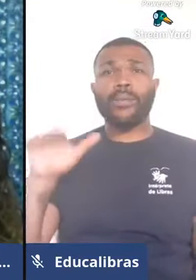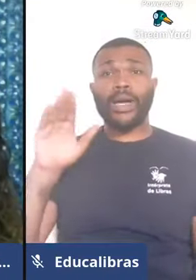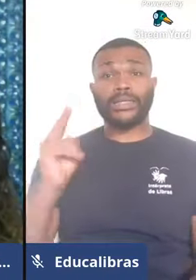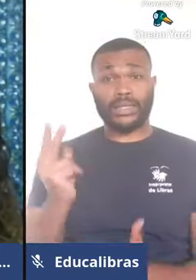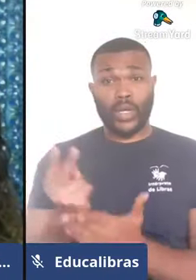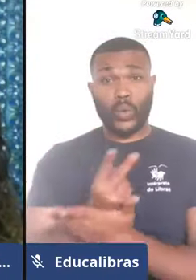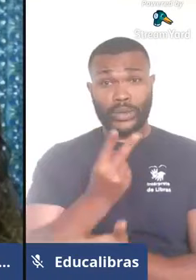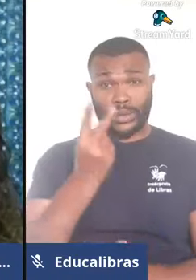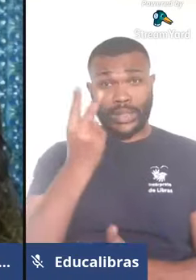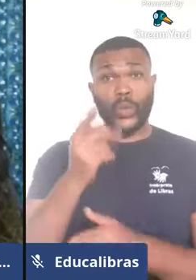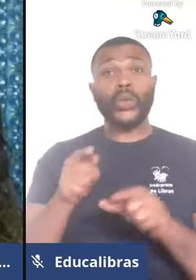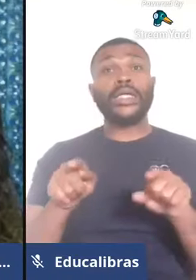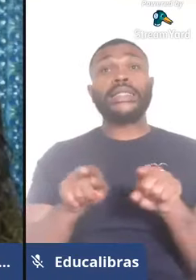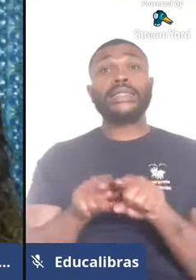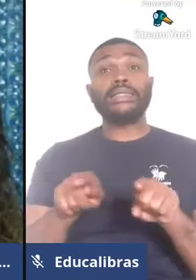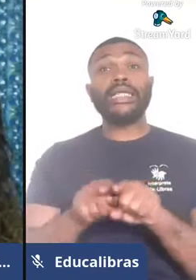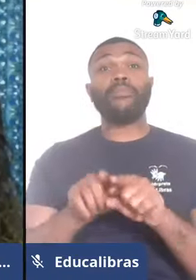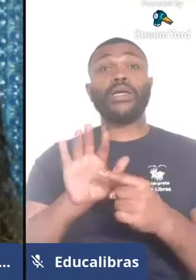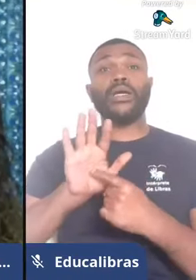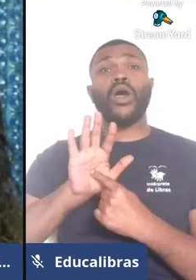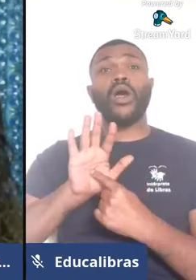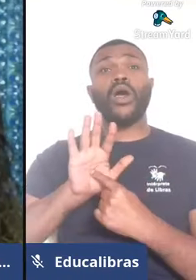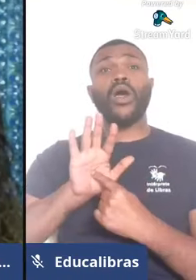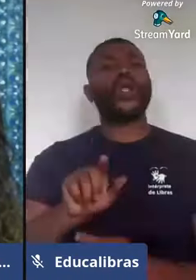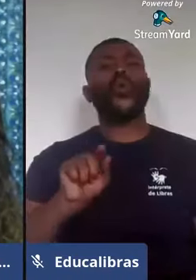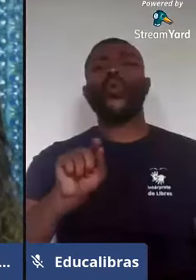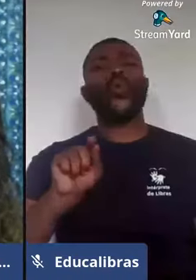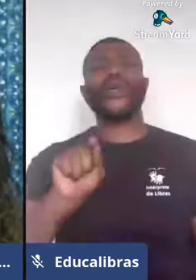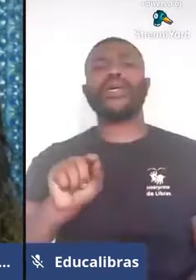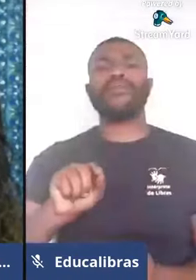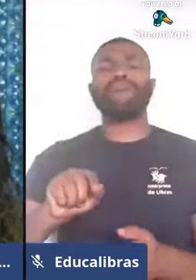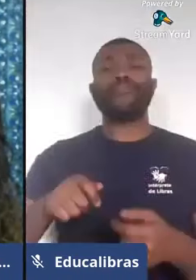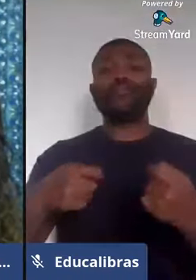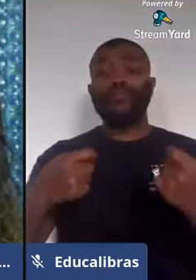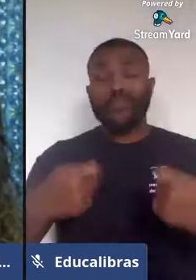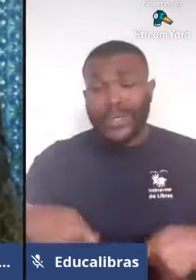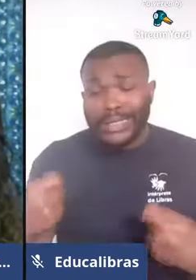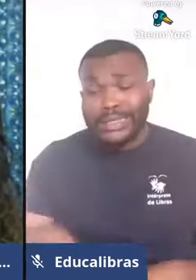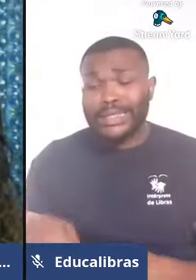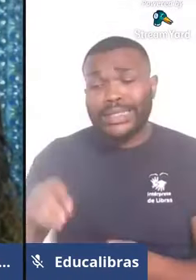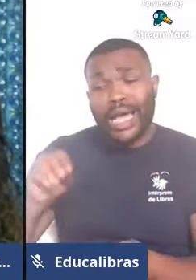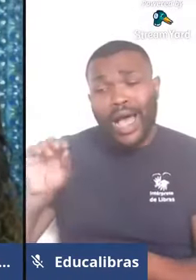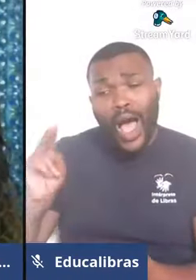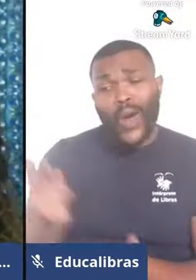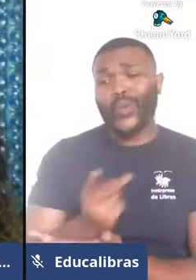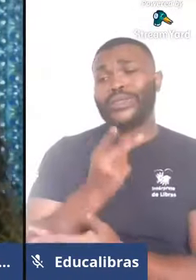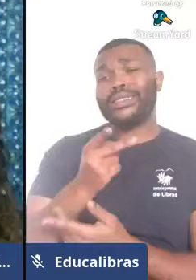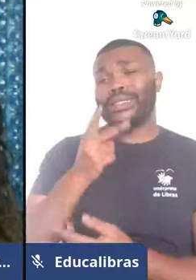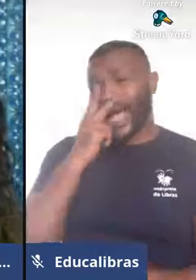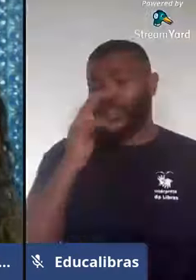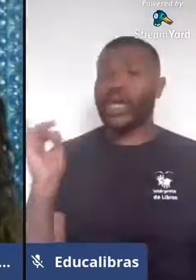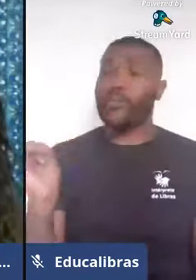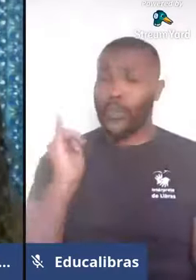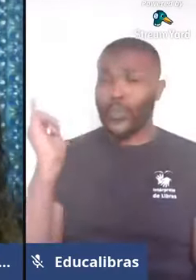e também destacar o que não aconteceu, que é fundamental, que você acha que tem que acontecer.